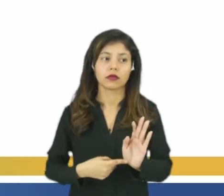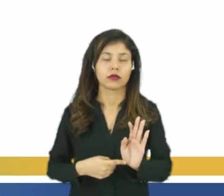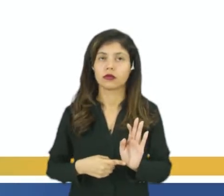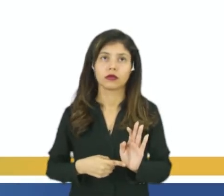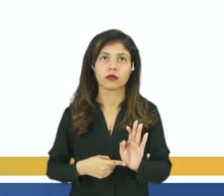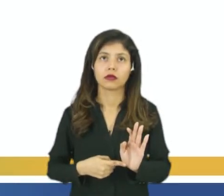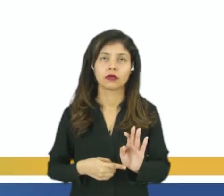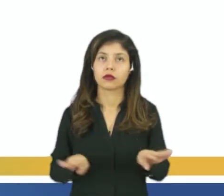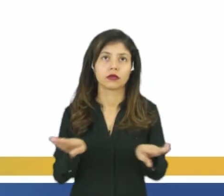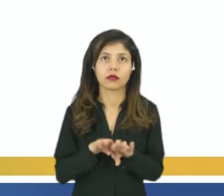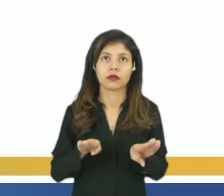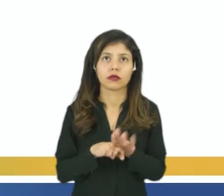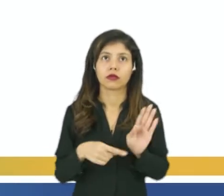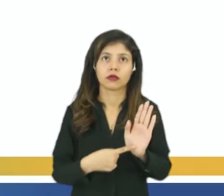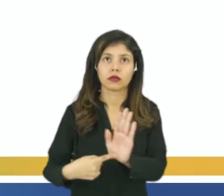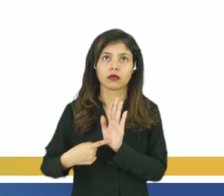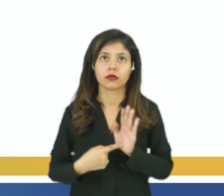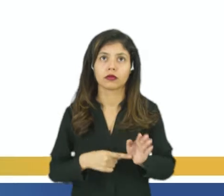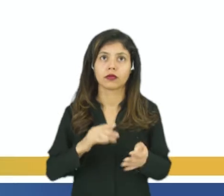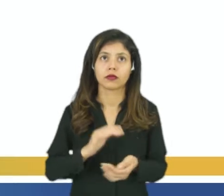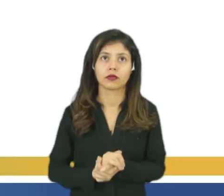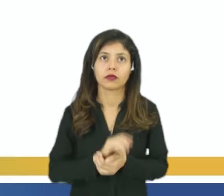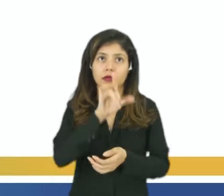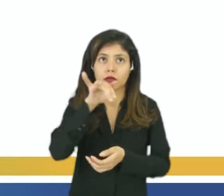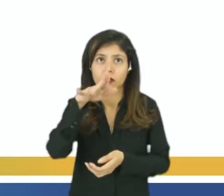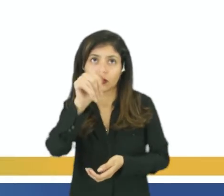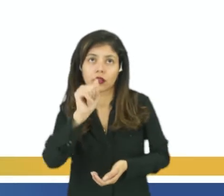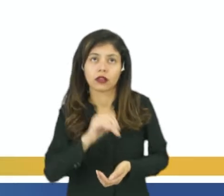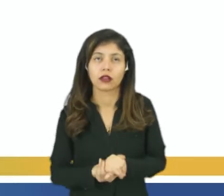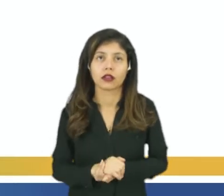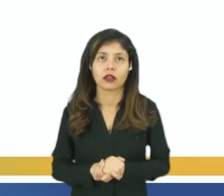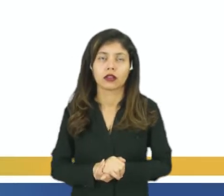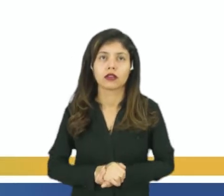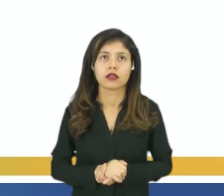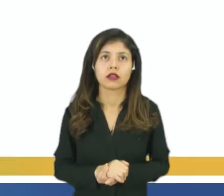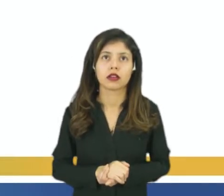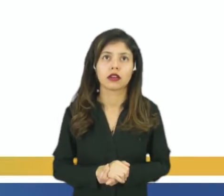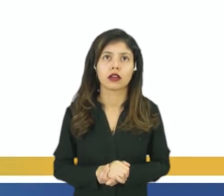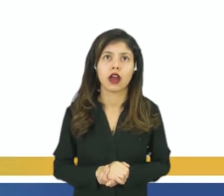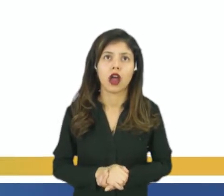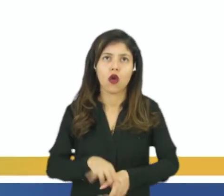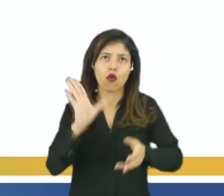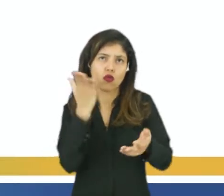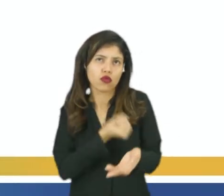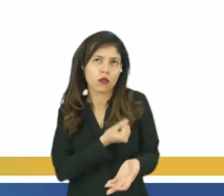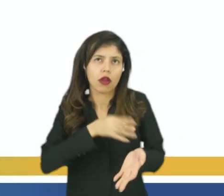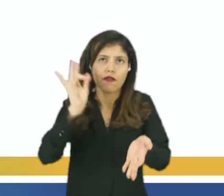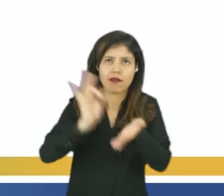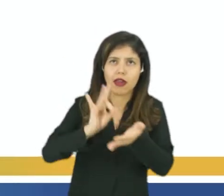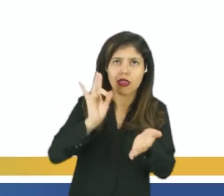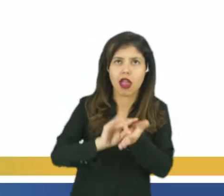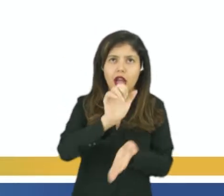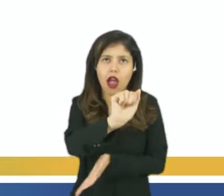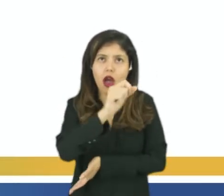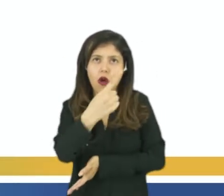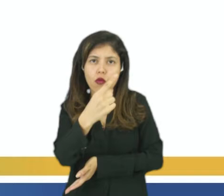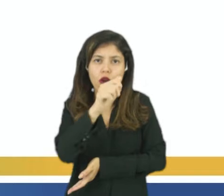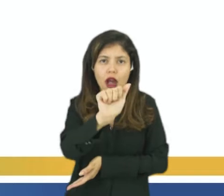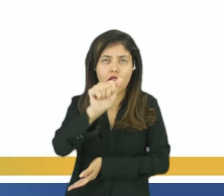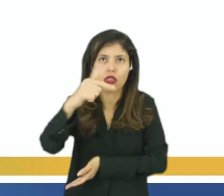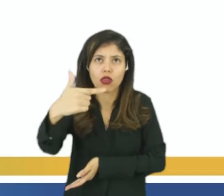nomenclatura de uma equação linear, certo? E aí os números reais dessa equação